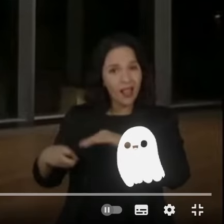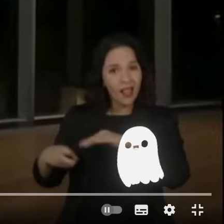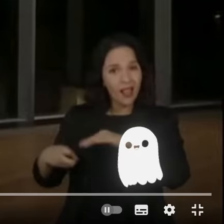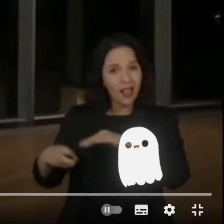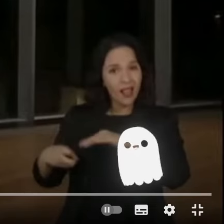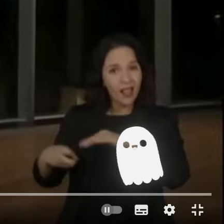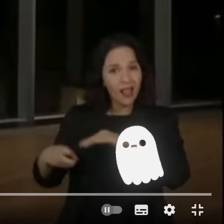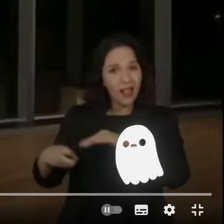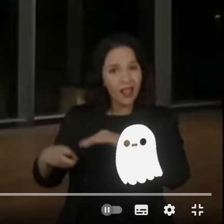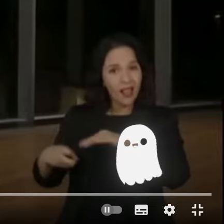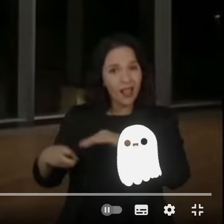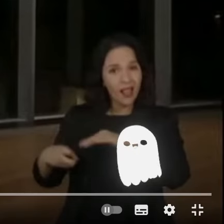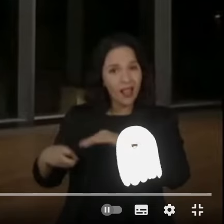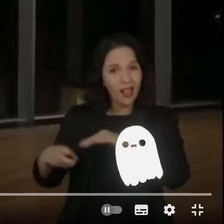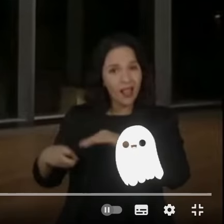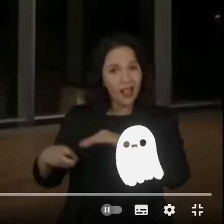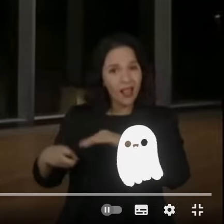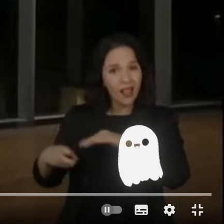chamando o Vini de...